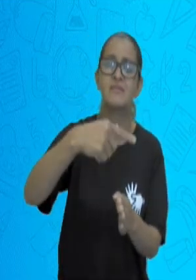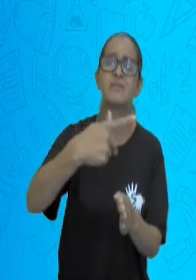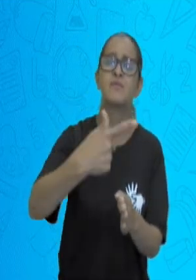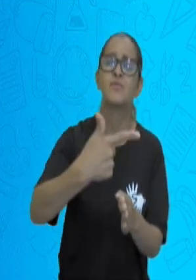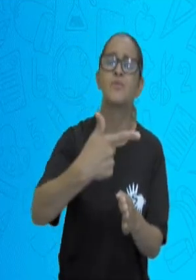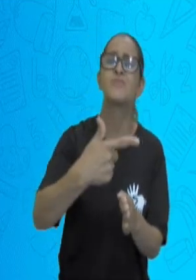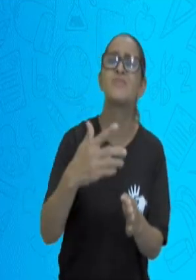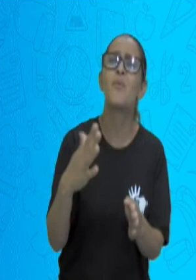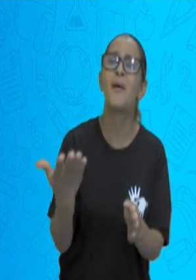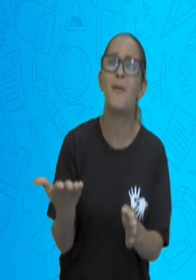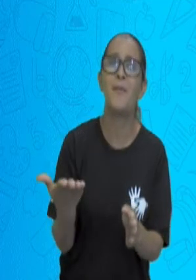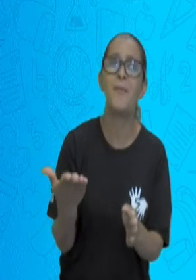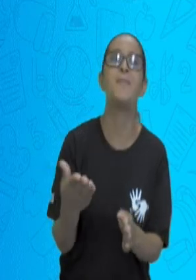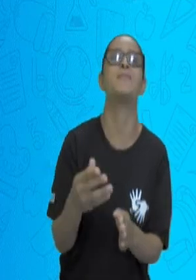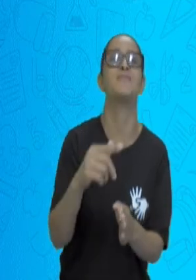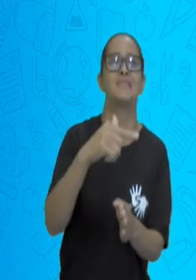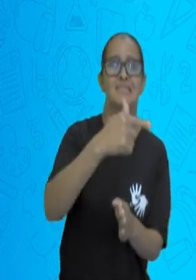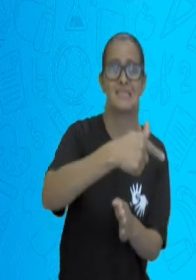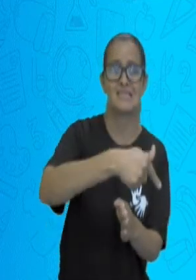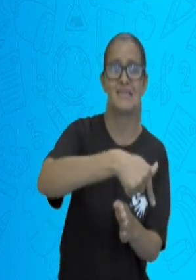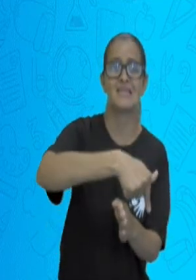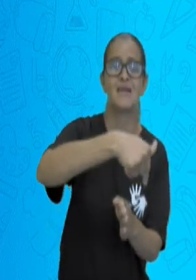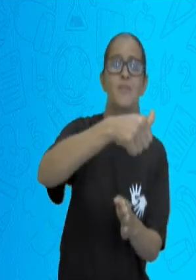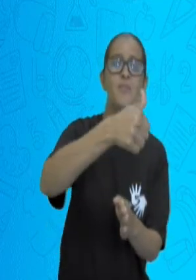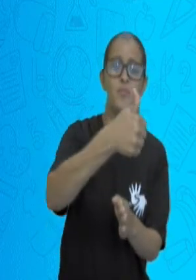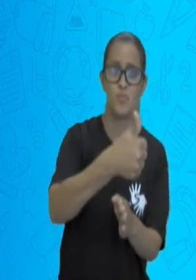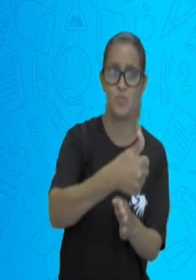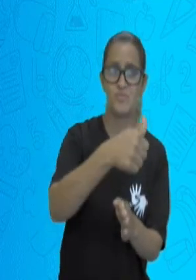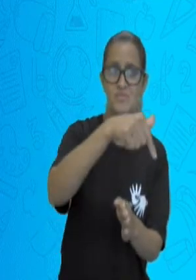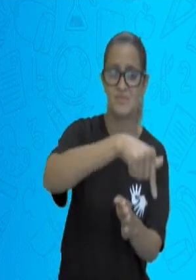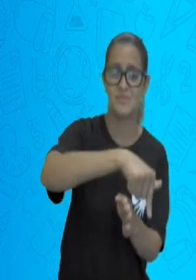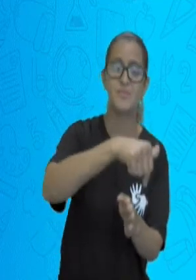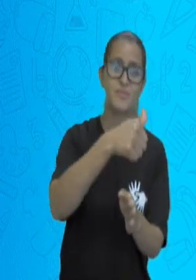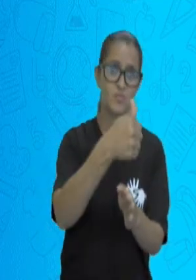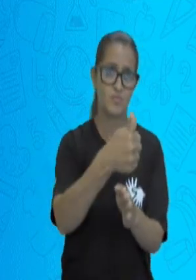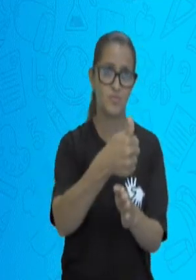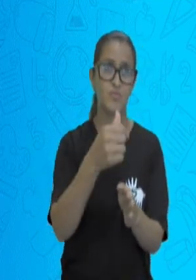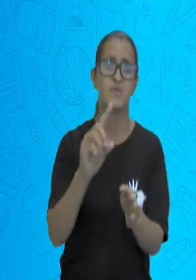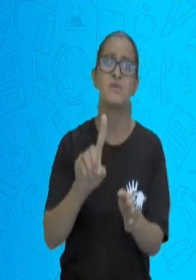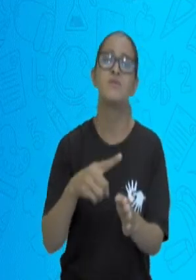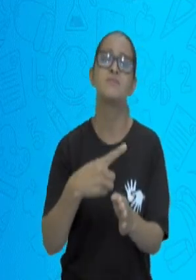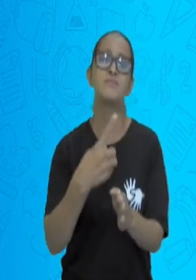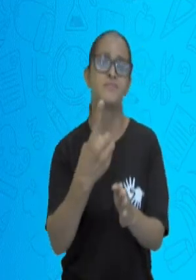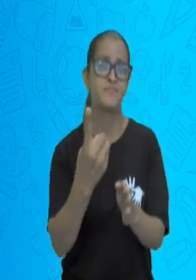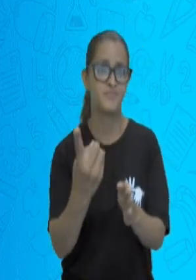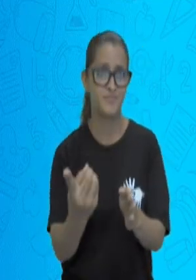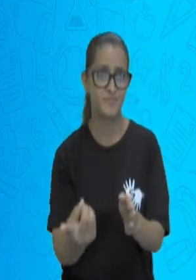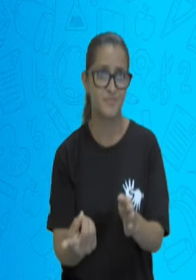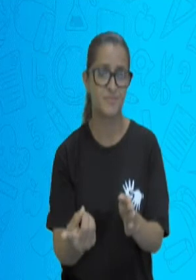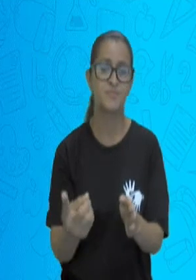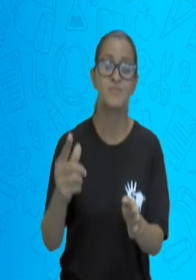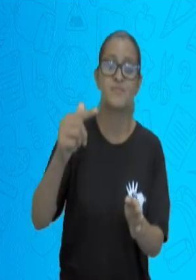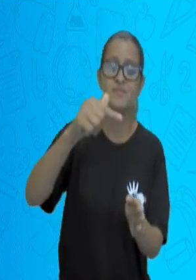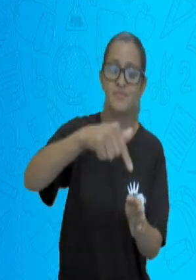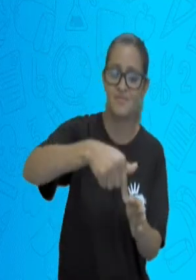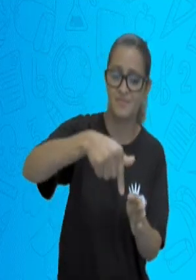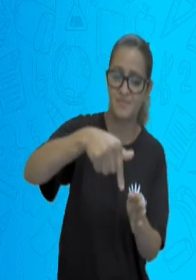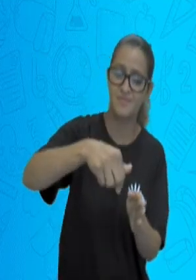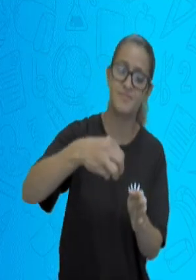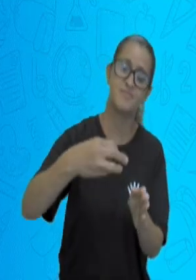é? Isso mesmo, 71. E o sucessor de